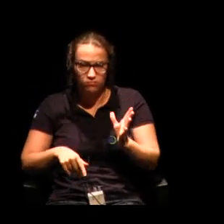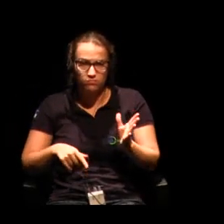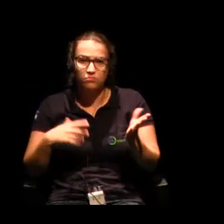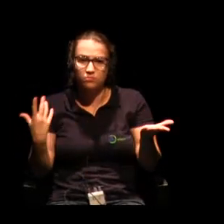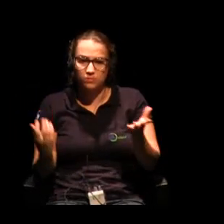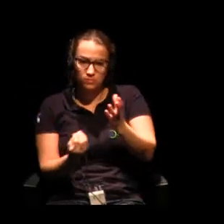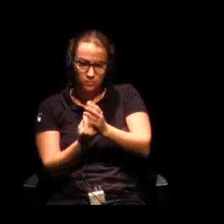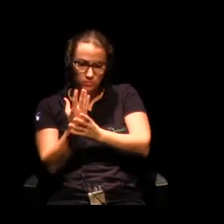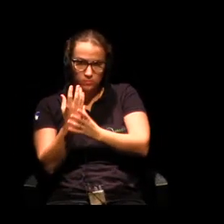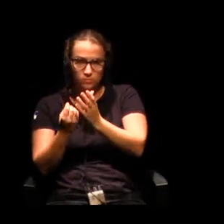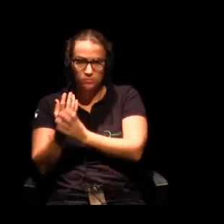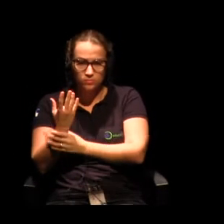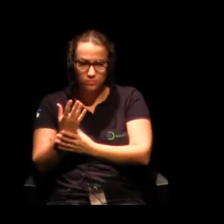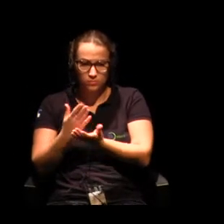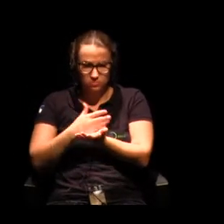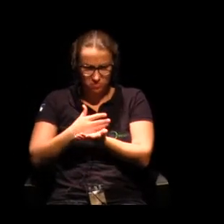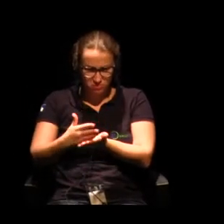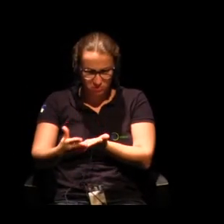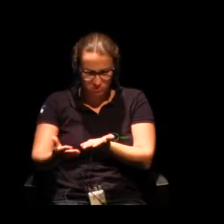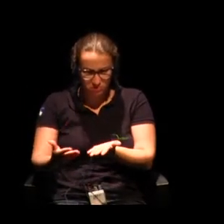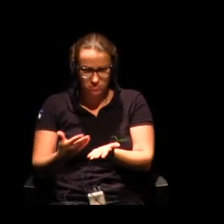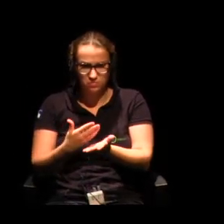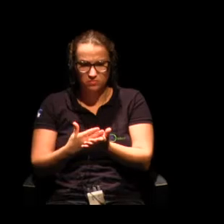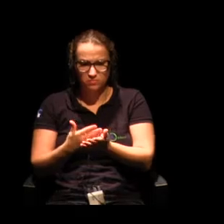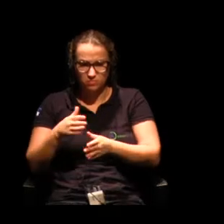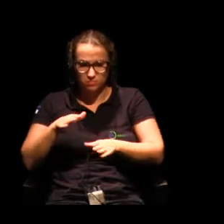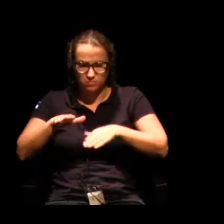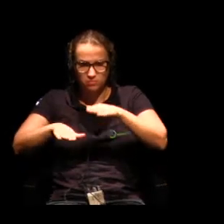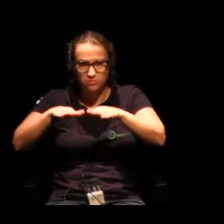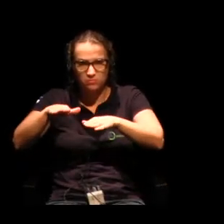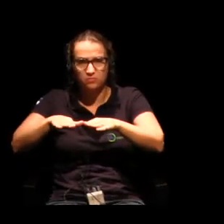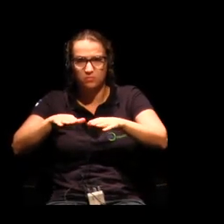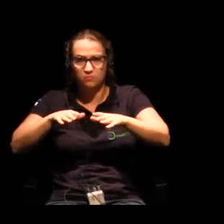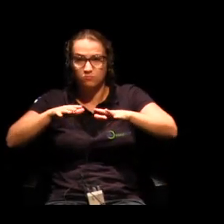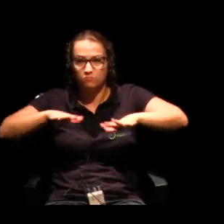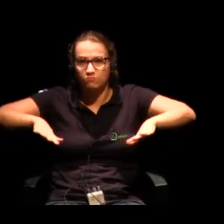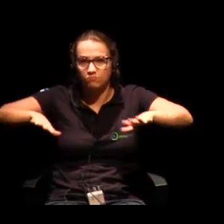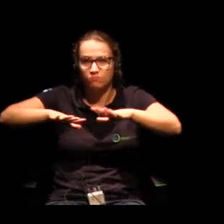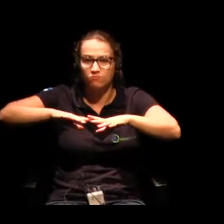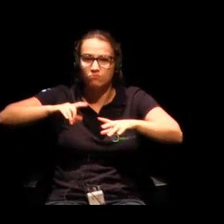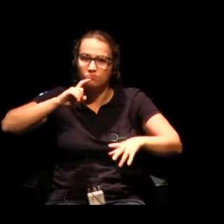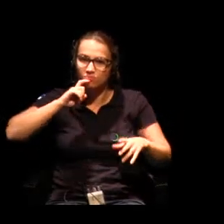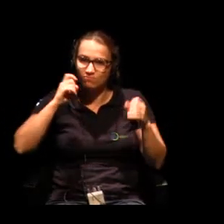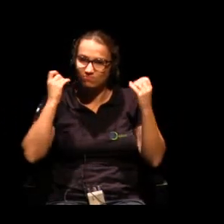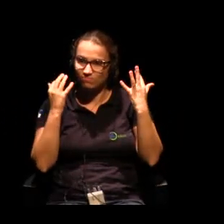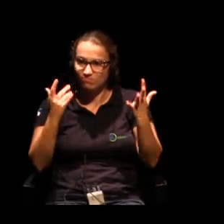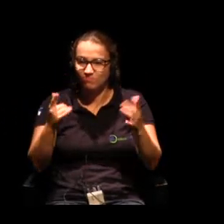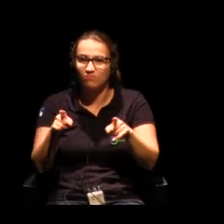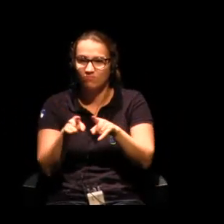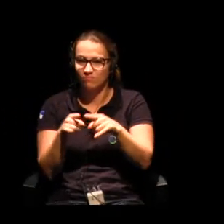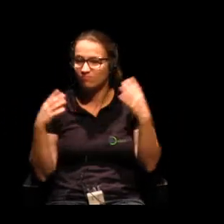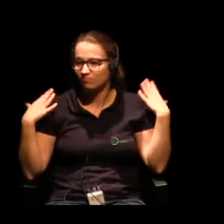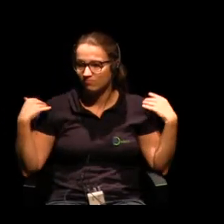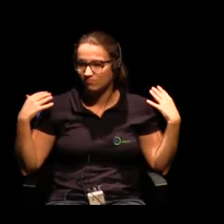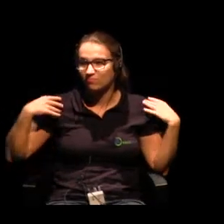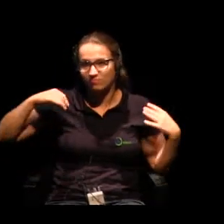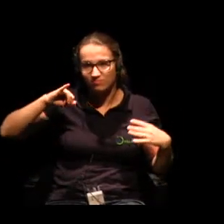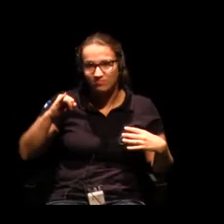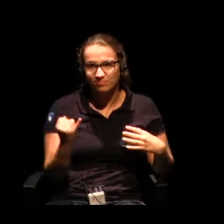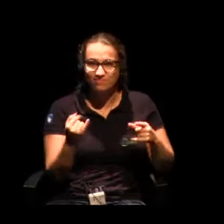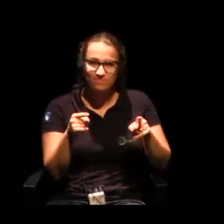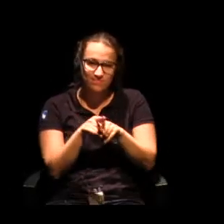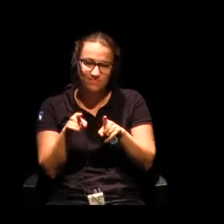várias espécies diferentes, para criar essa passagem verde para os nova-iorquinos.